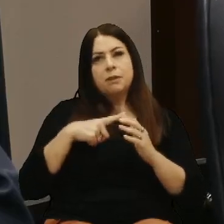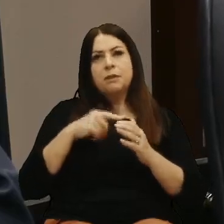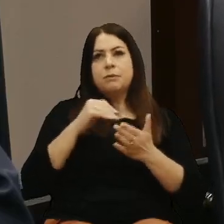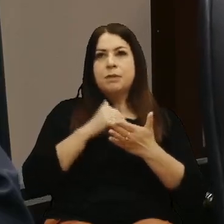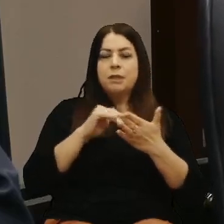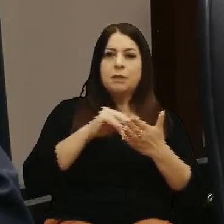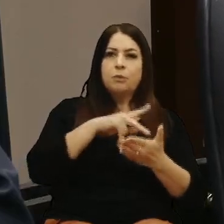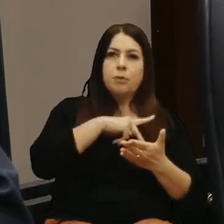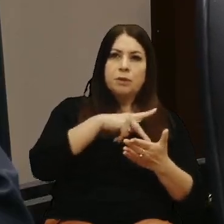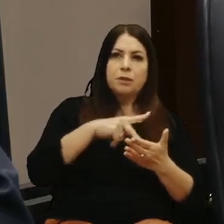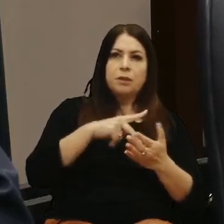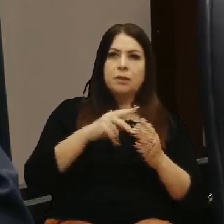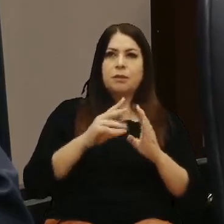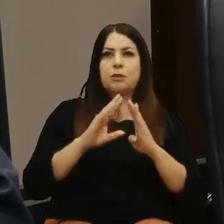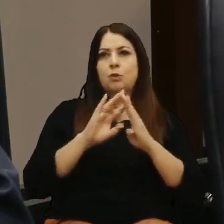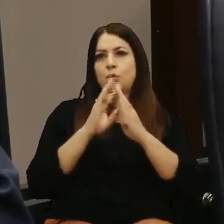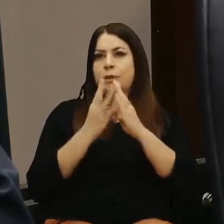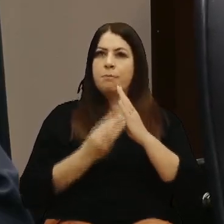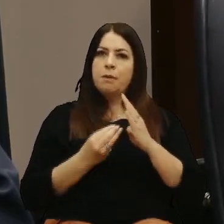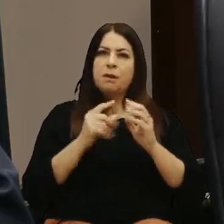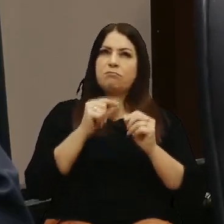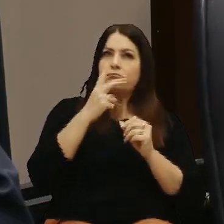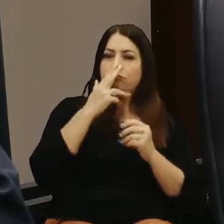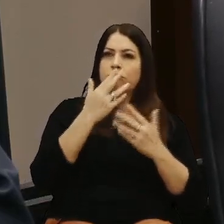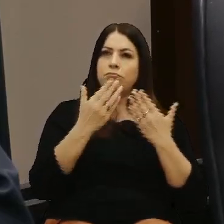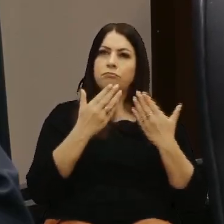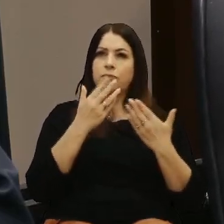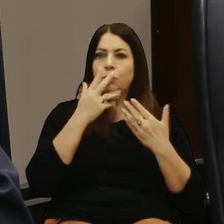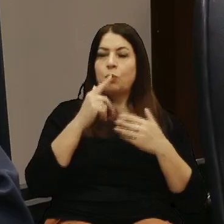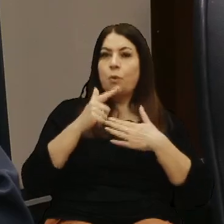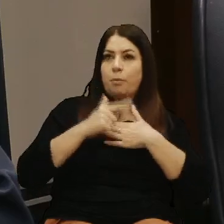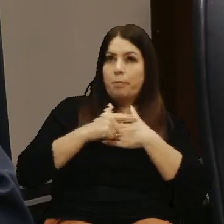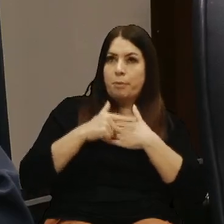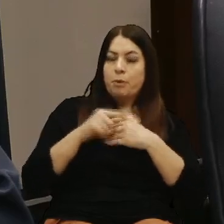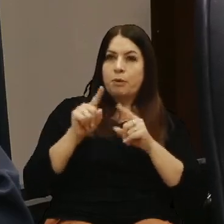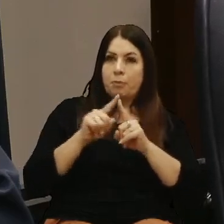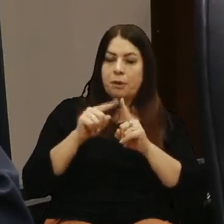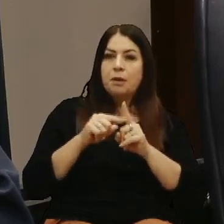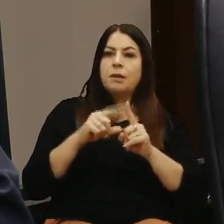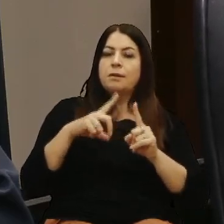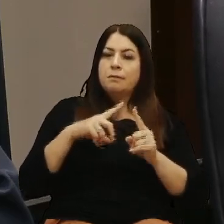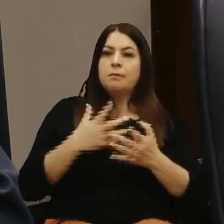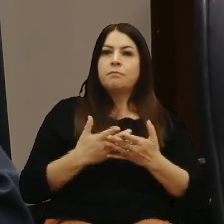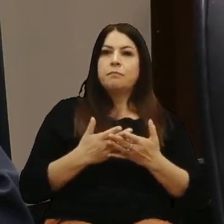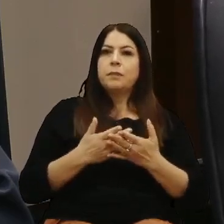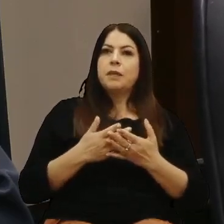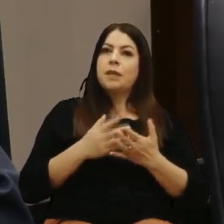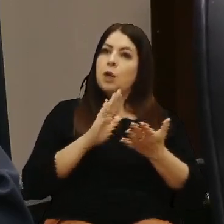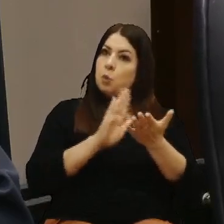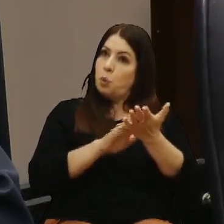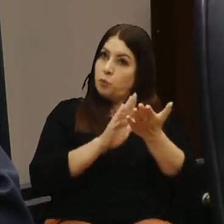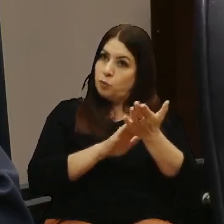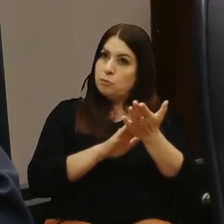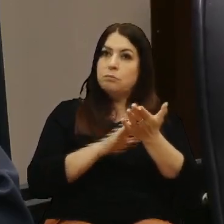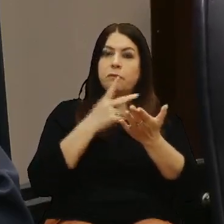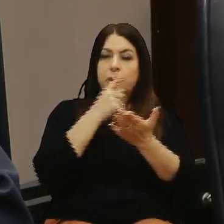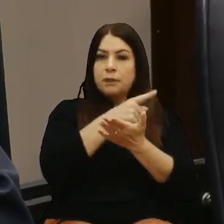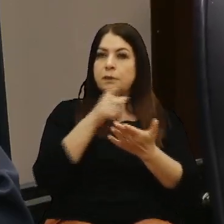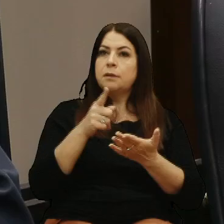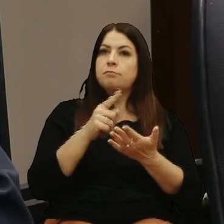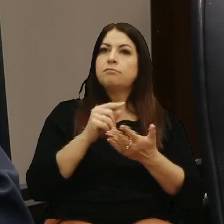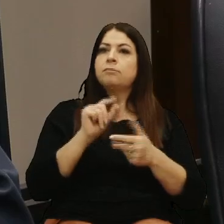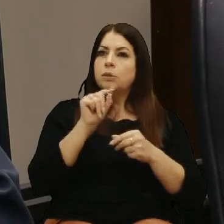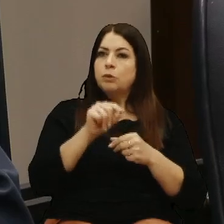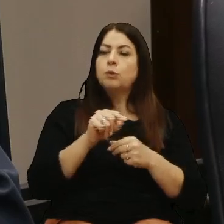ou um presidente do SAMAI, que é equiparado ali basicamente a mesma função, a gente tem que elogiar para frisar, né, para